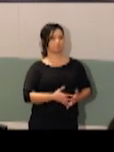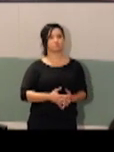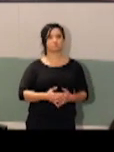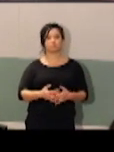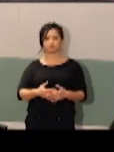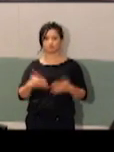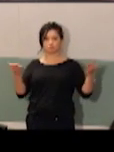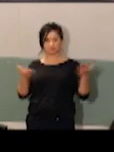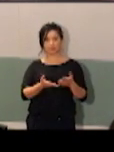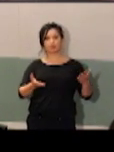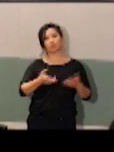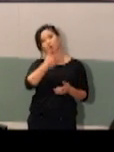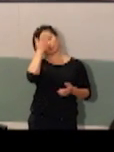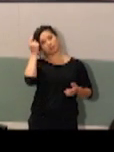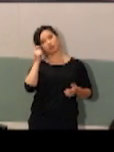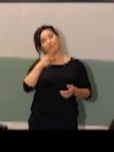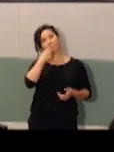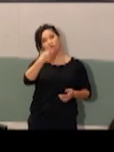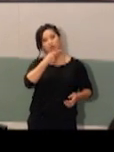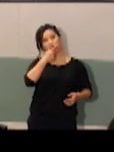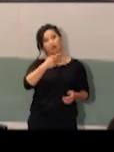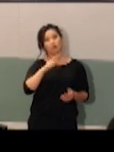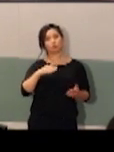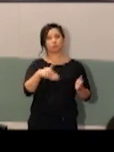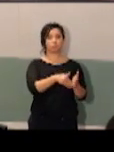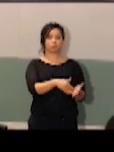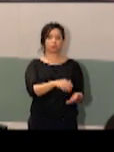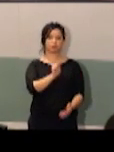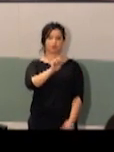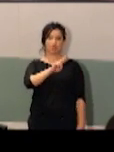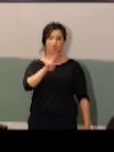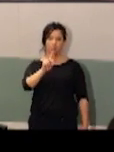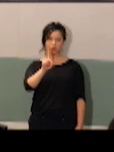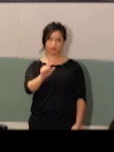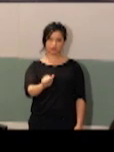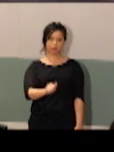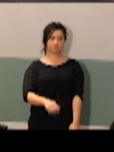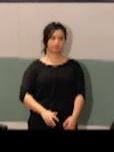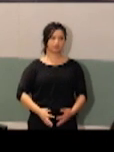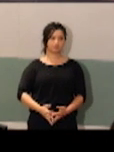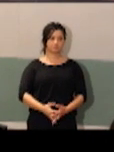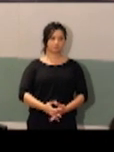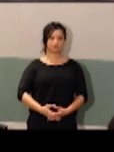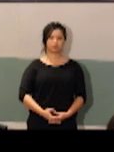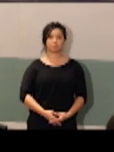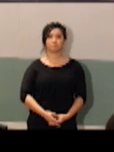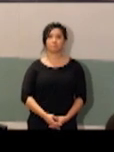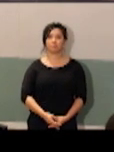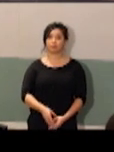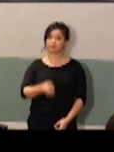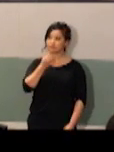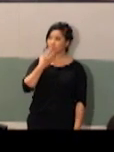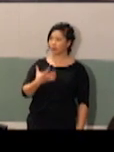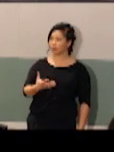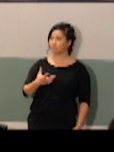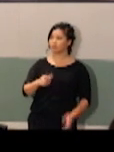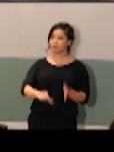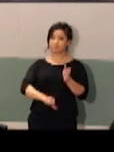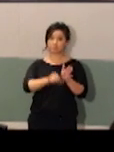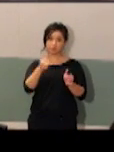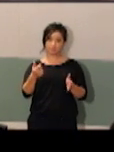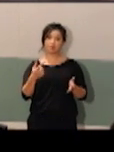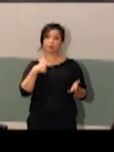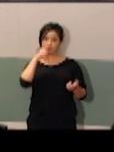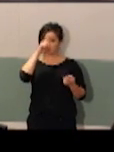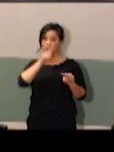comentar o quesito segurança. Candidato Arruda. Bom, primeiro concordar com o atual governo. Realmente ele mudou